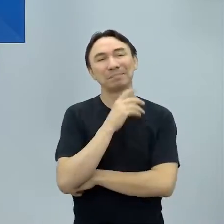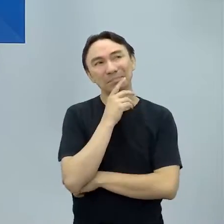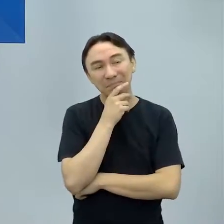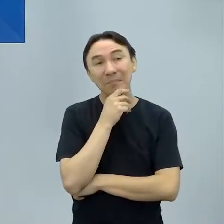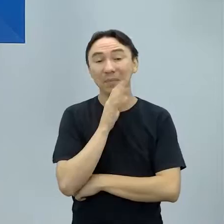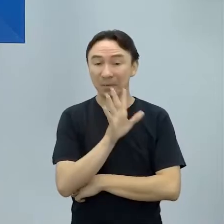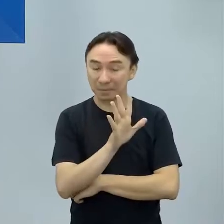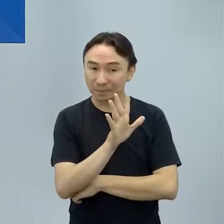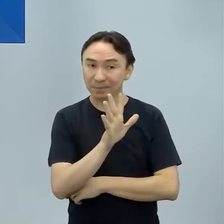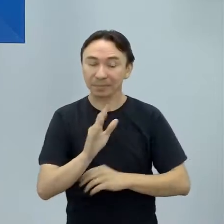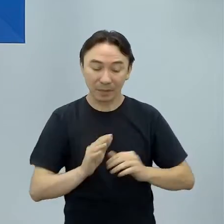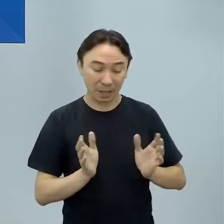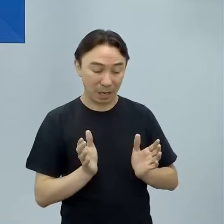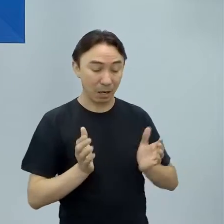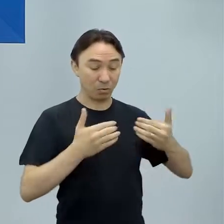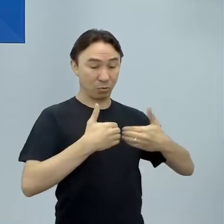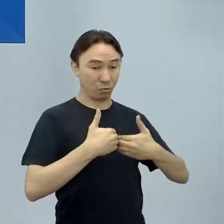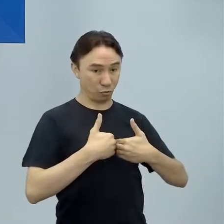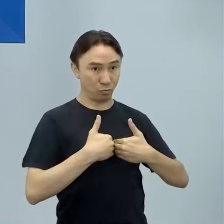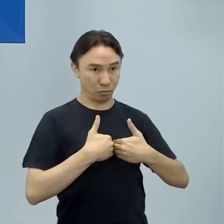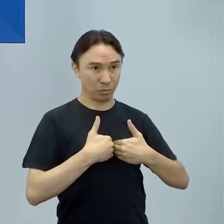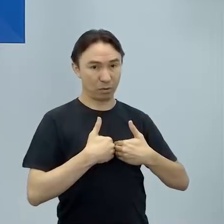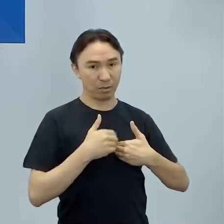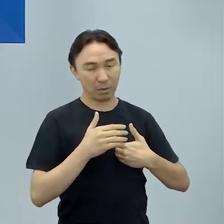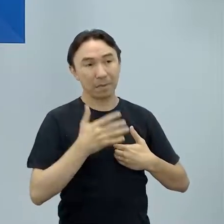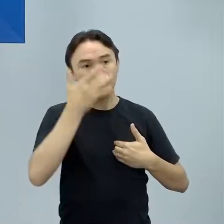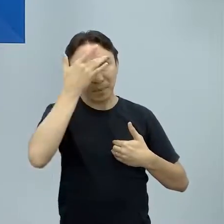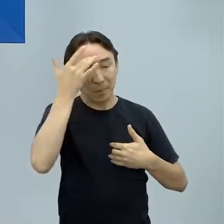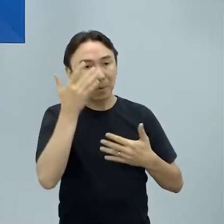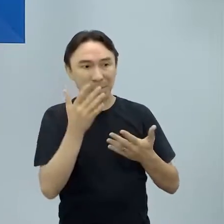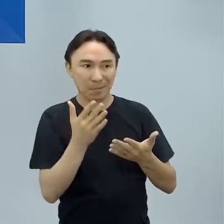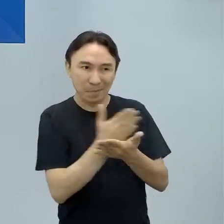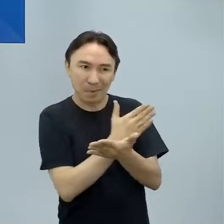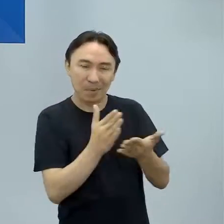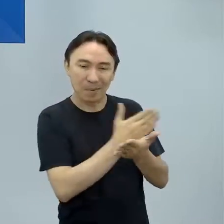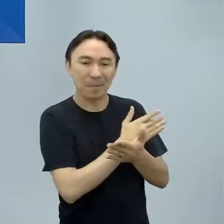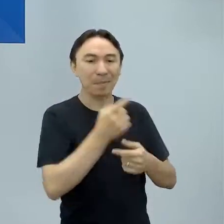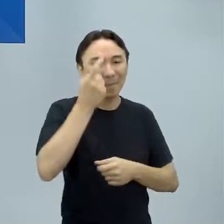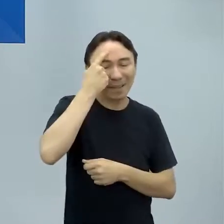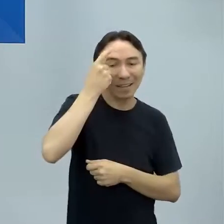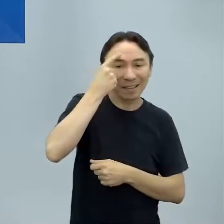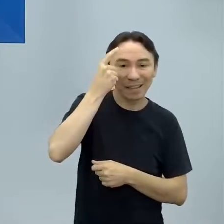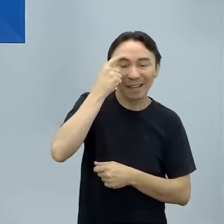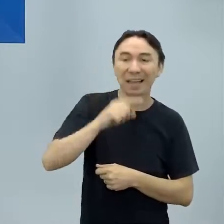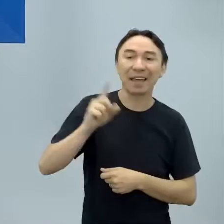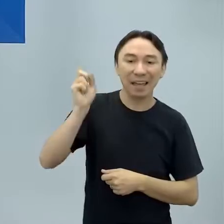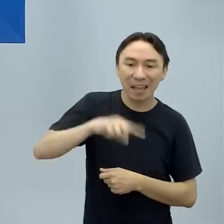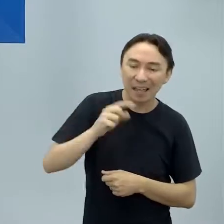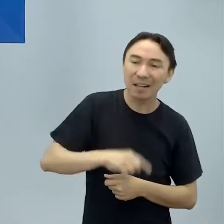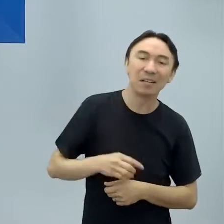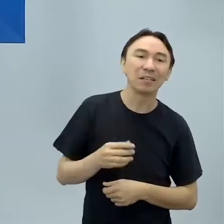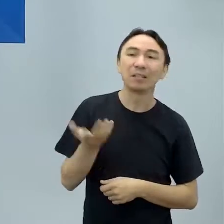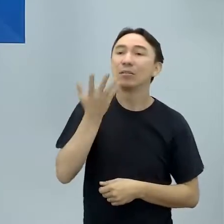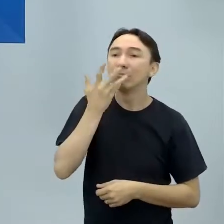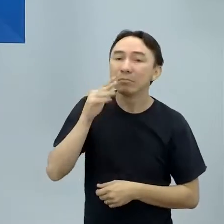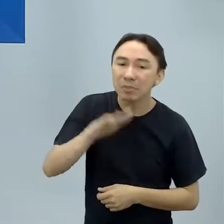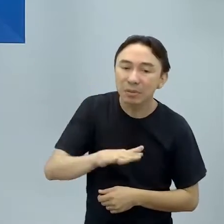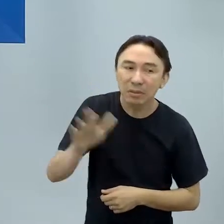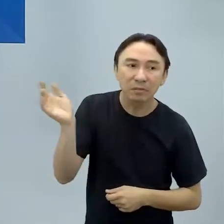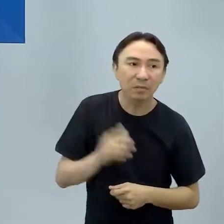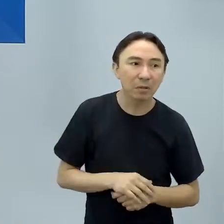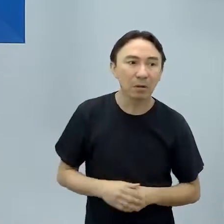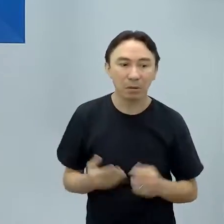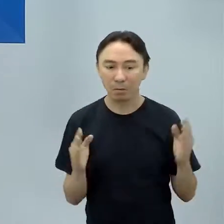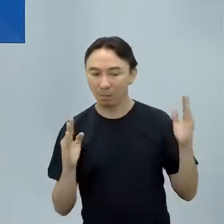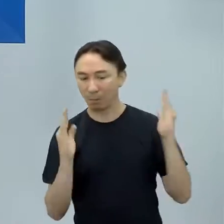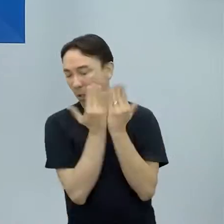em autismo, as pessoas às vezes tendem a pensar que o autista é só aquela criança que fica trancada no quarto, fazendo flapping no